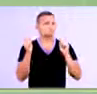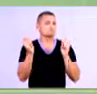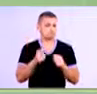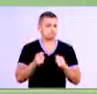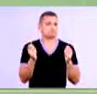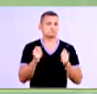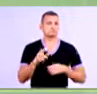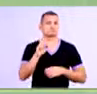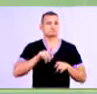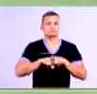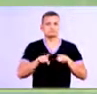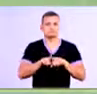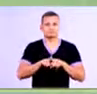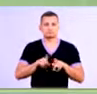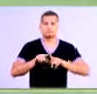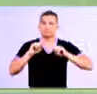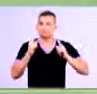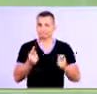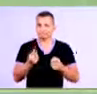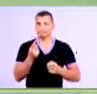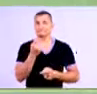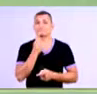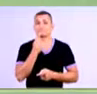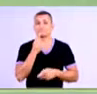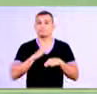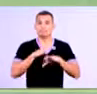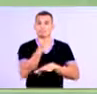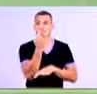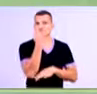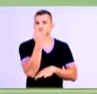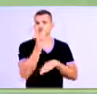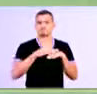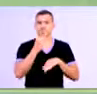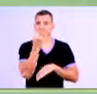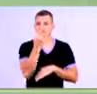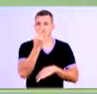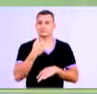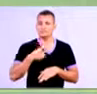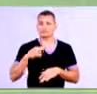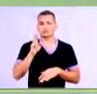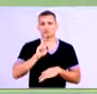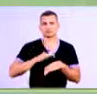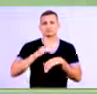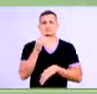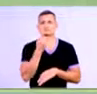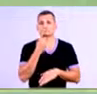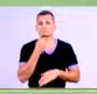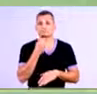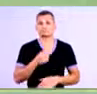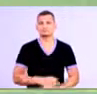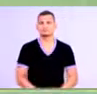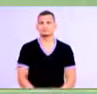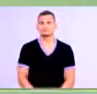também, tá? Mas o vermelho chama mais atenção, né? Então eu uso mais o vermelho.